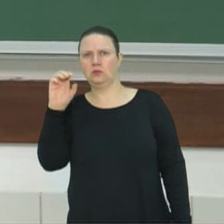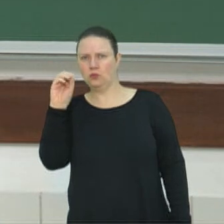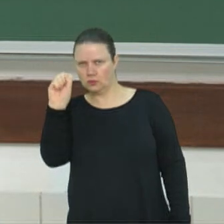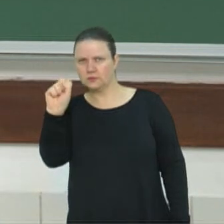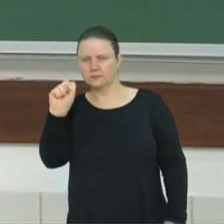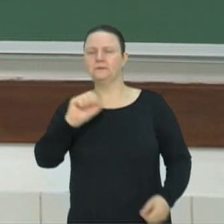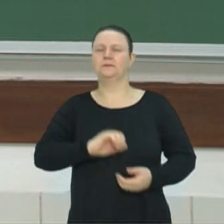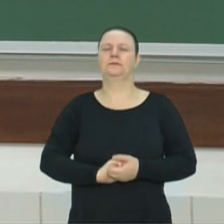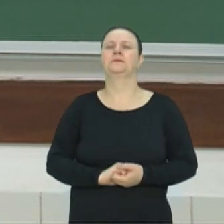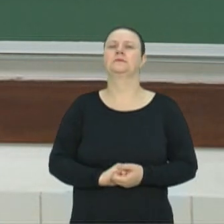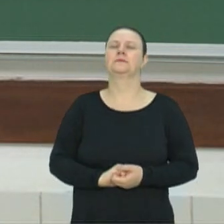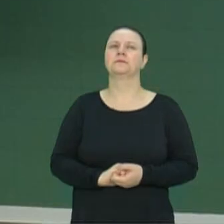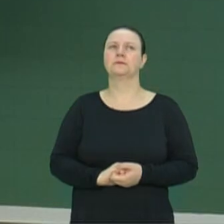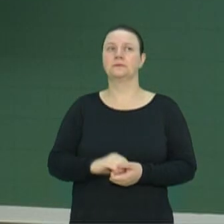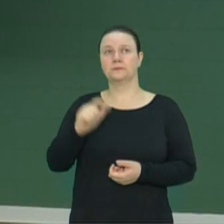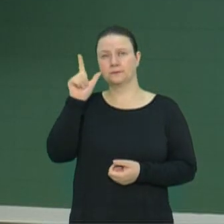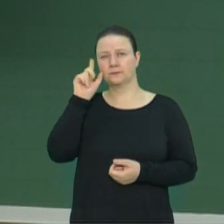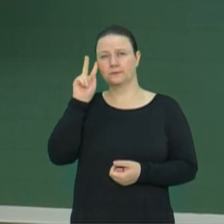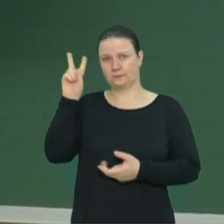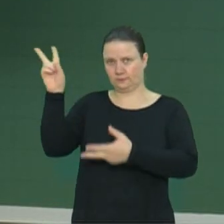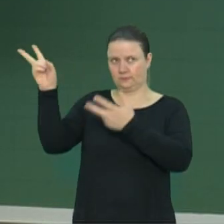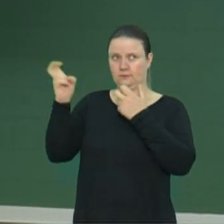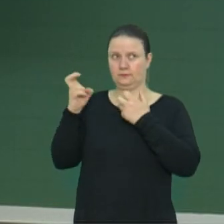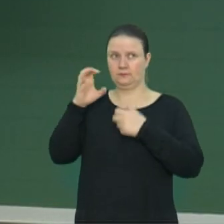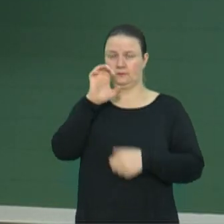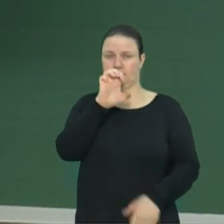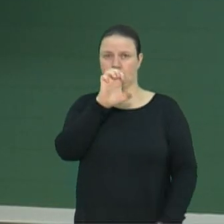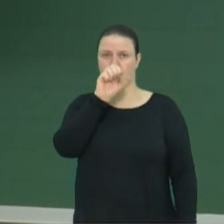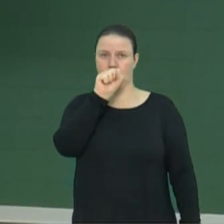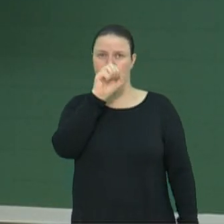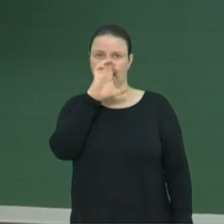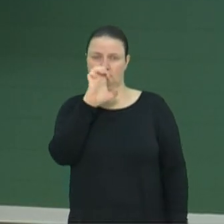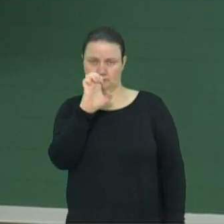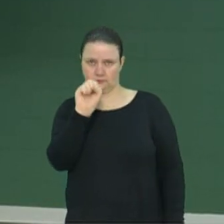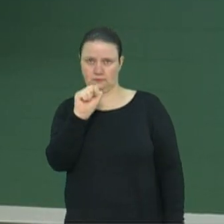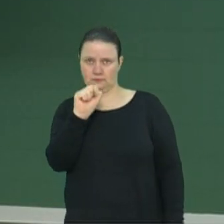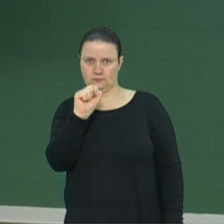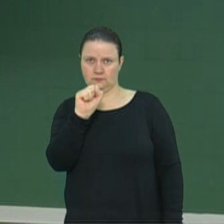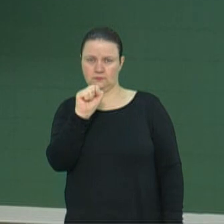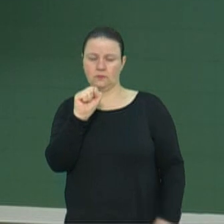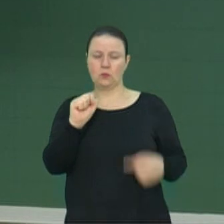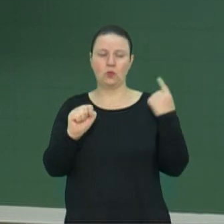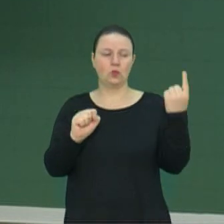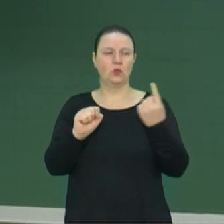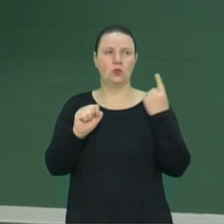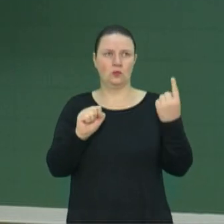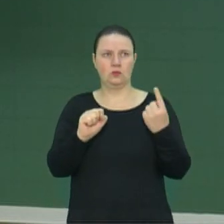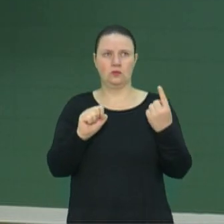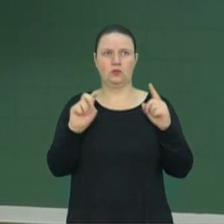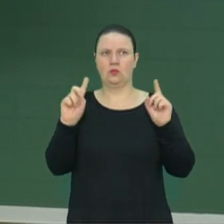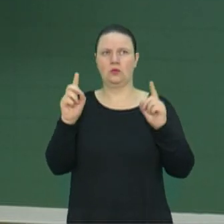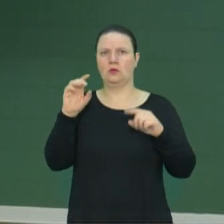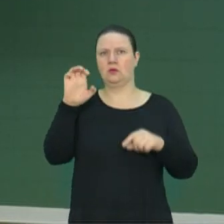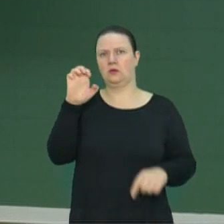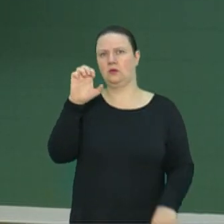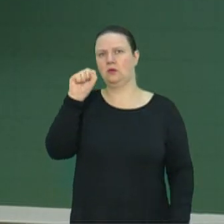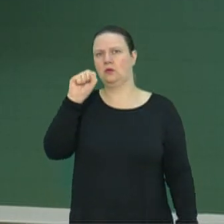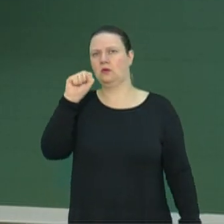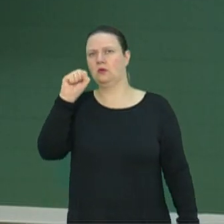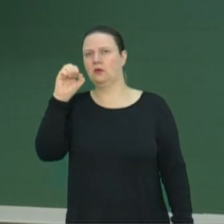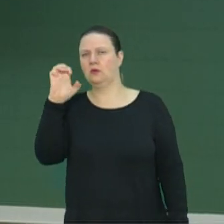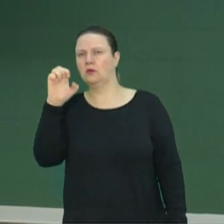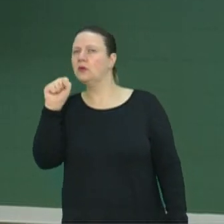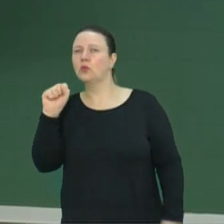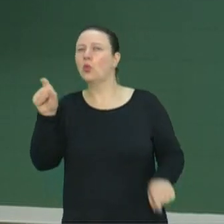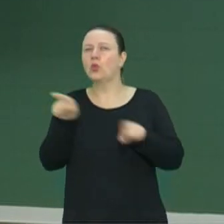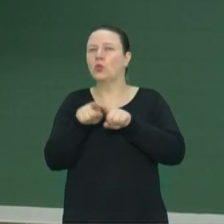pessoal. Olha lá, esse está no singular. O plural de esse não é esses, igual ao português. O plural de